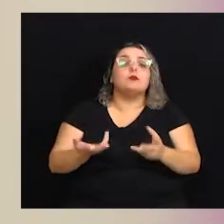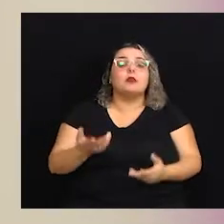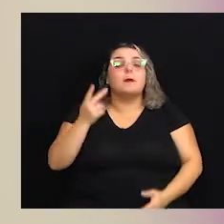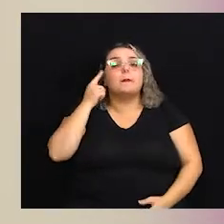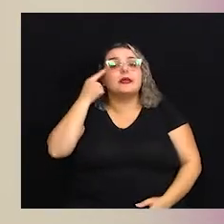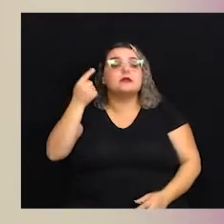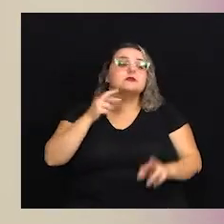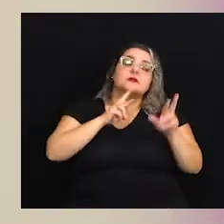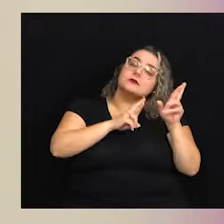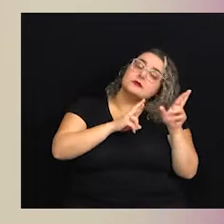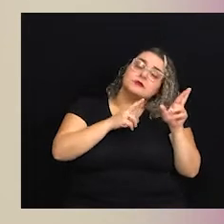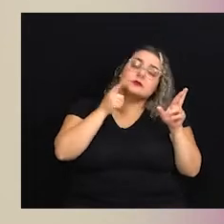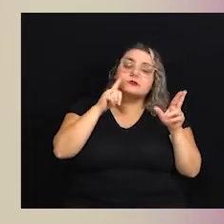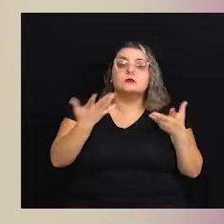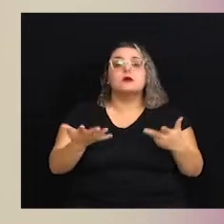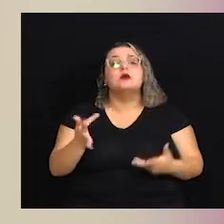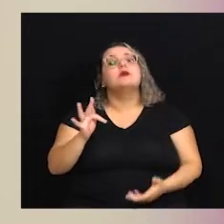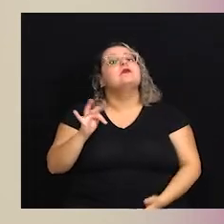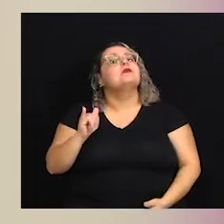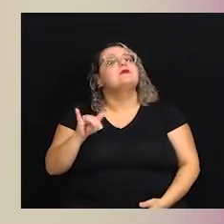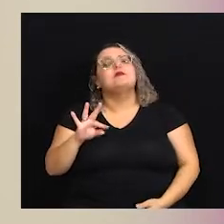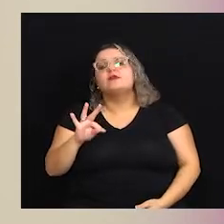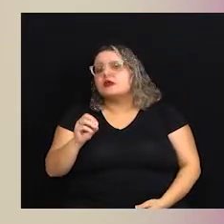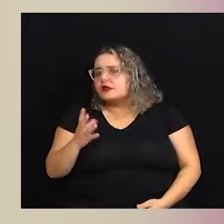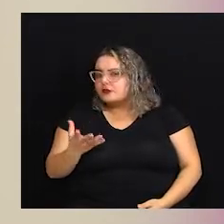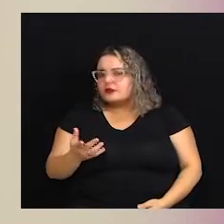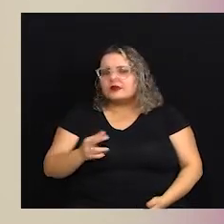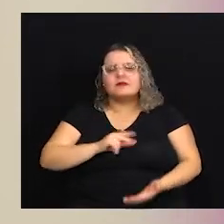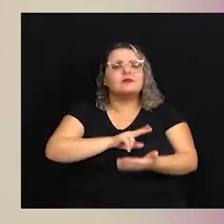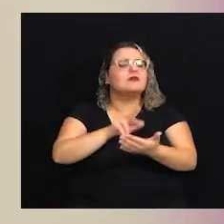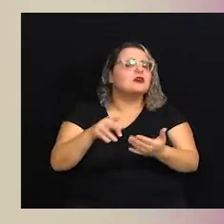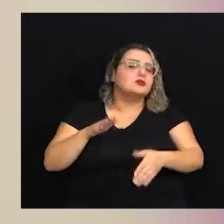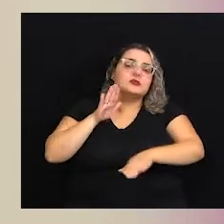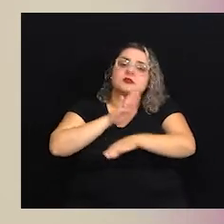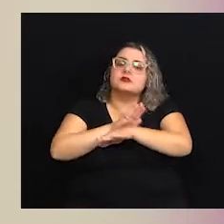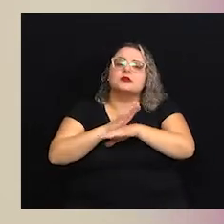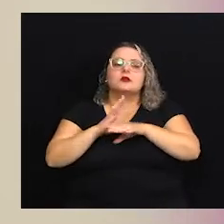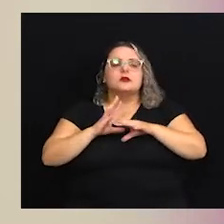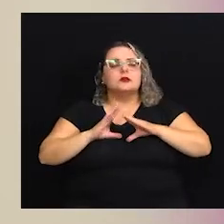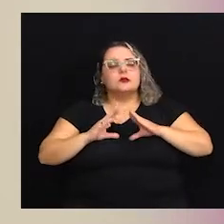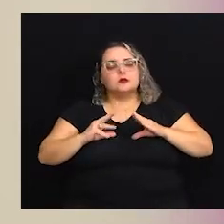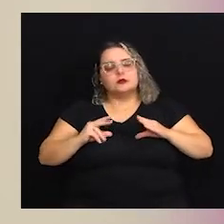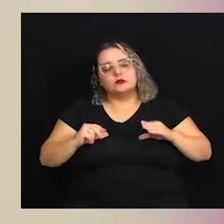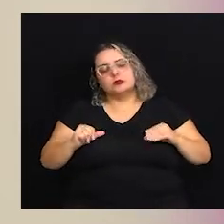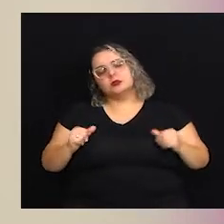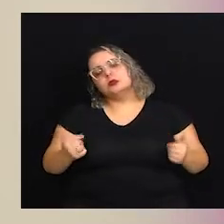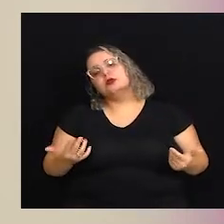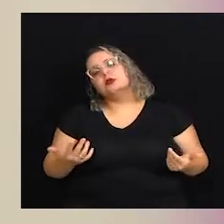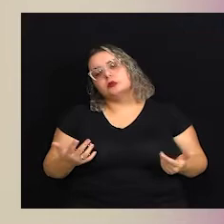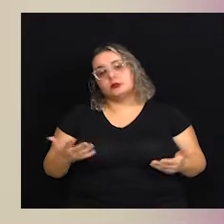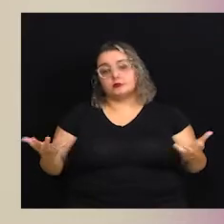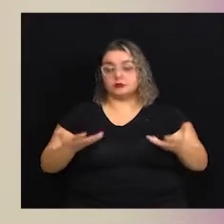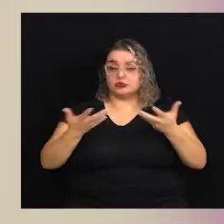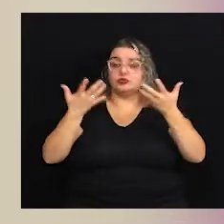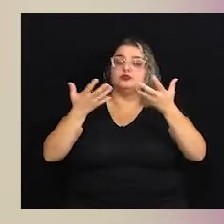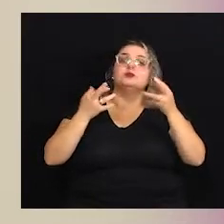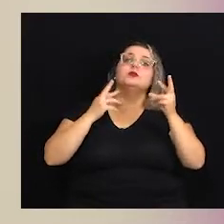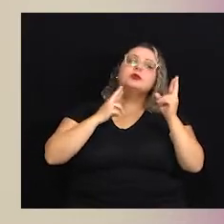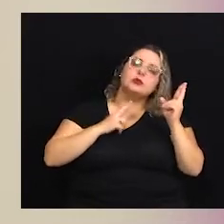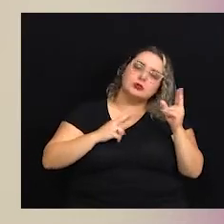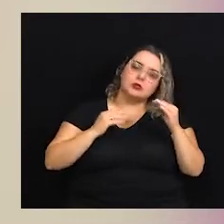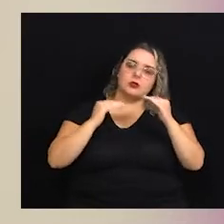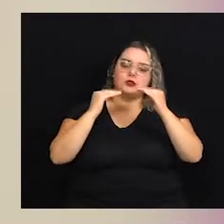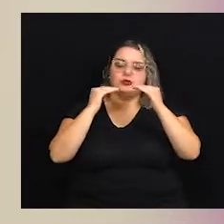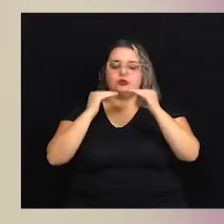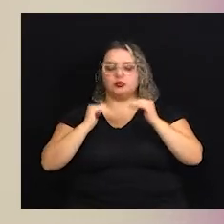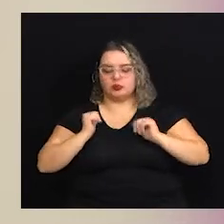para fazer, não necessariamente hormonal? Tem muitos fitoterápicos que te ajudam a relaxar, que vão induzir o teu sono, que vão